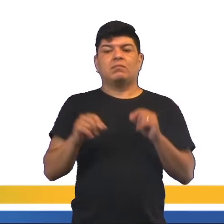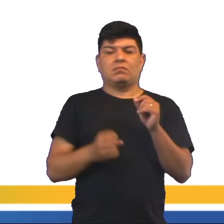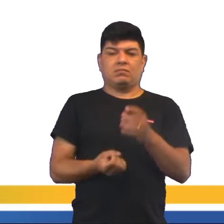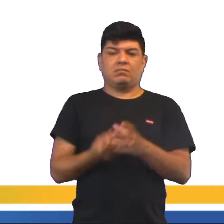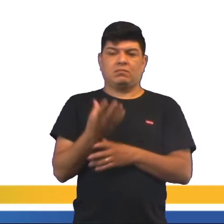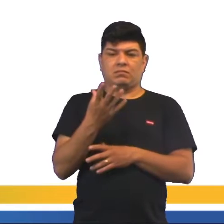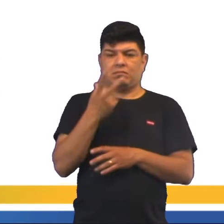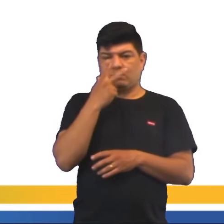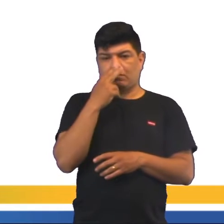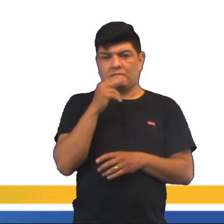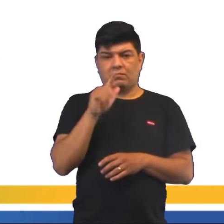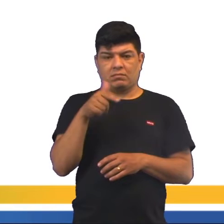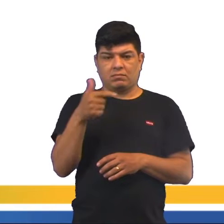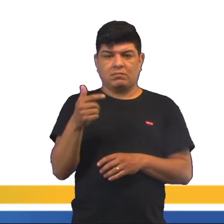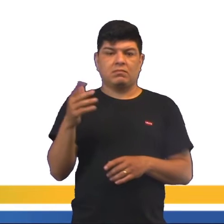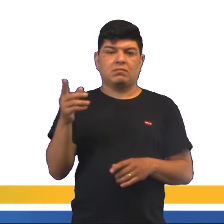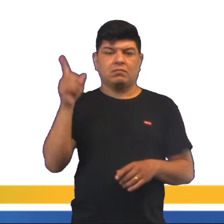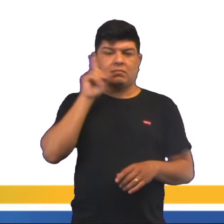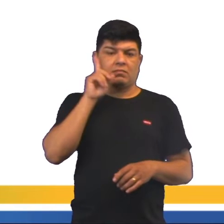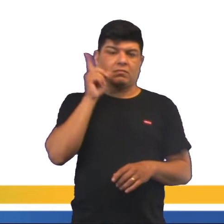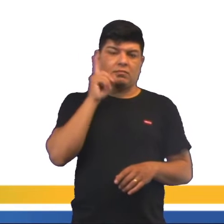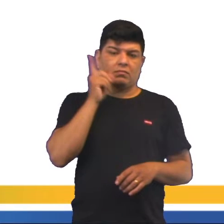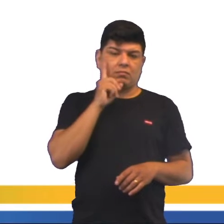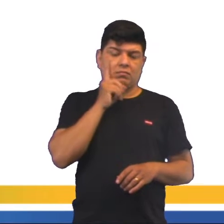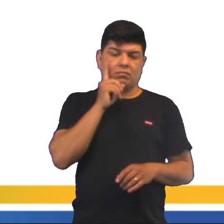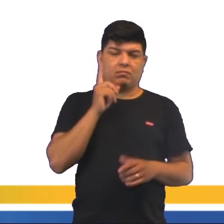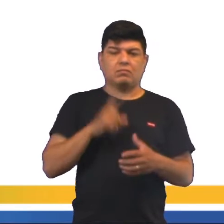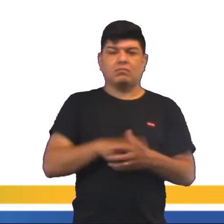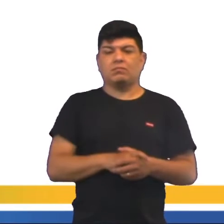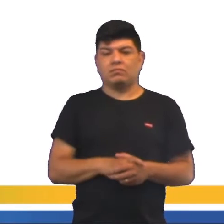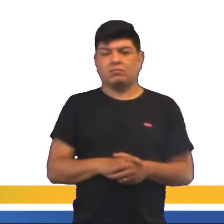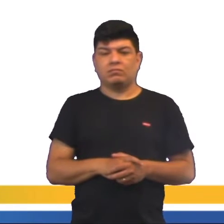produções das corriqueiras, né? Das produções